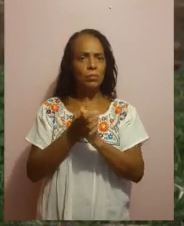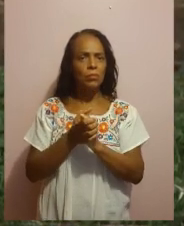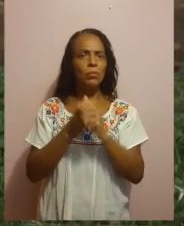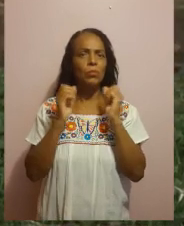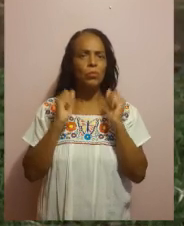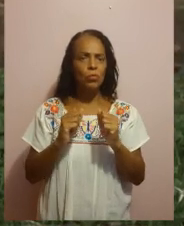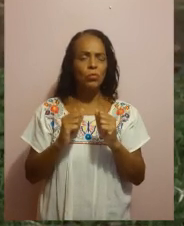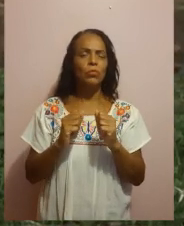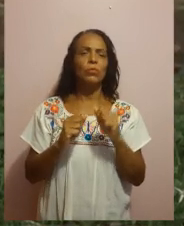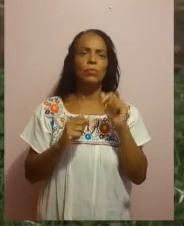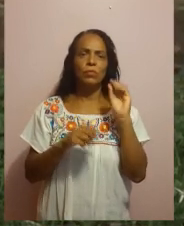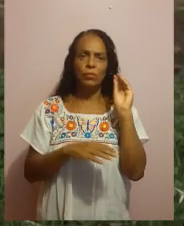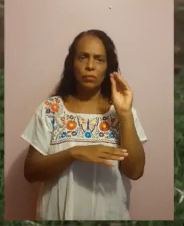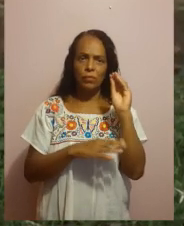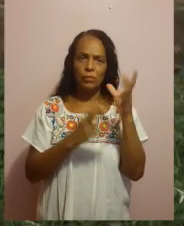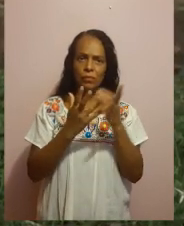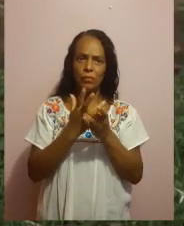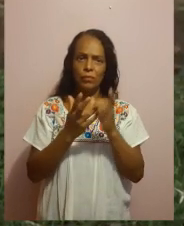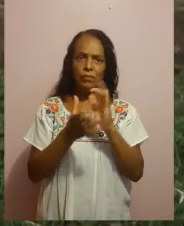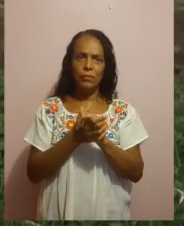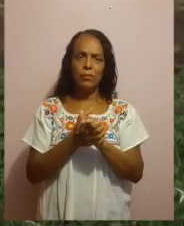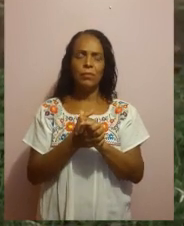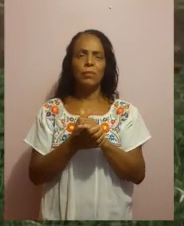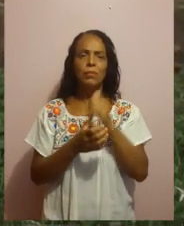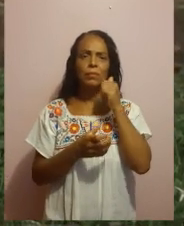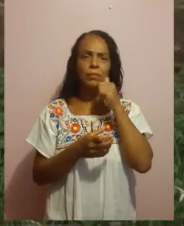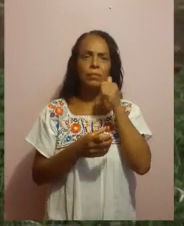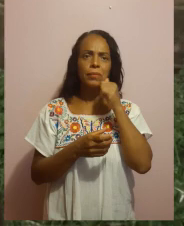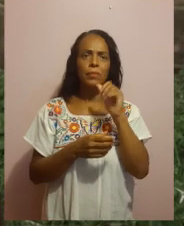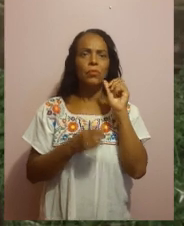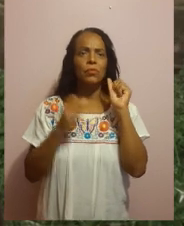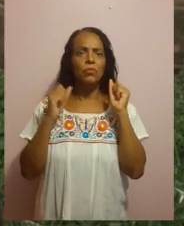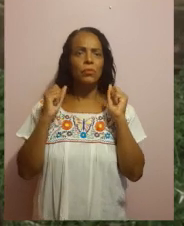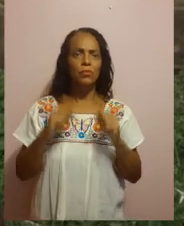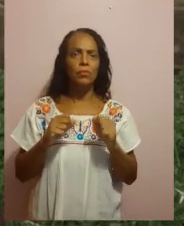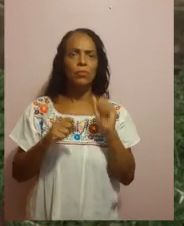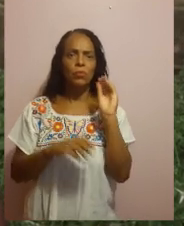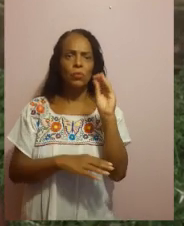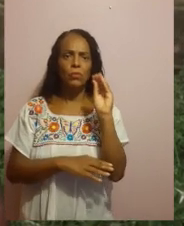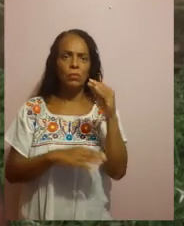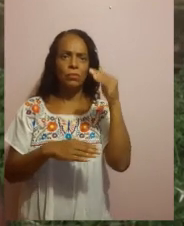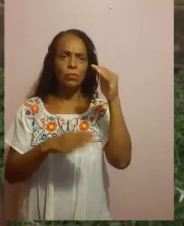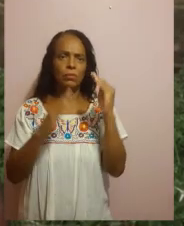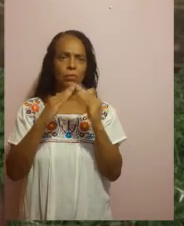dois. Daí que o mestre então, no dia